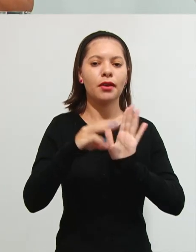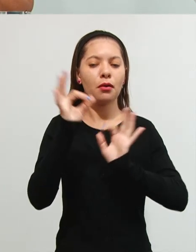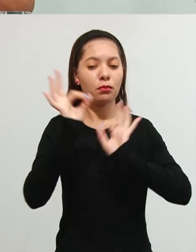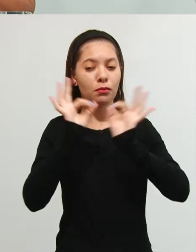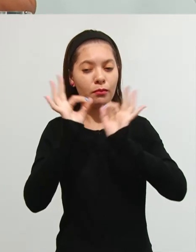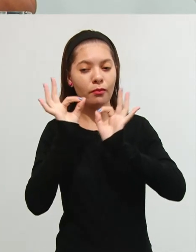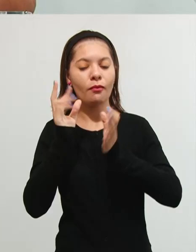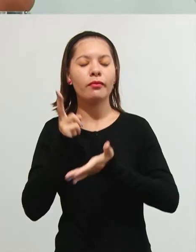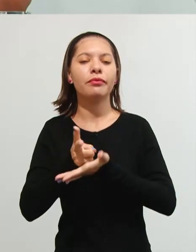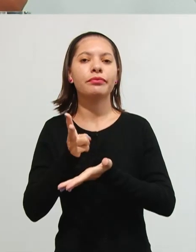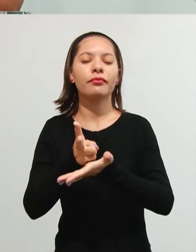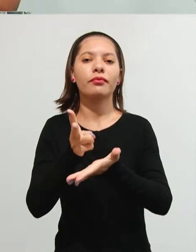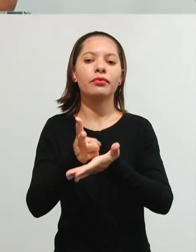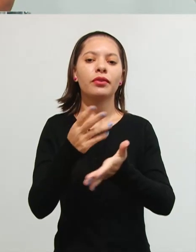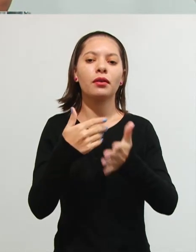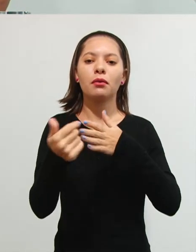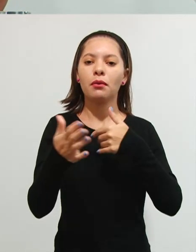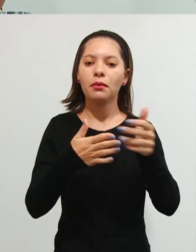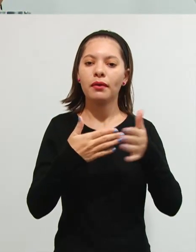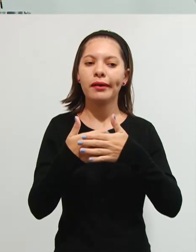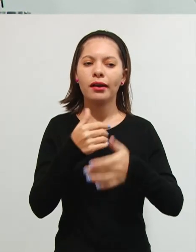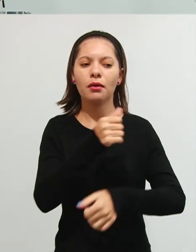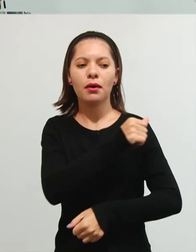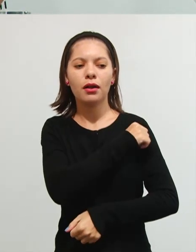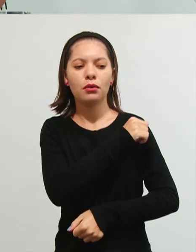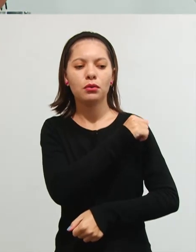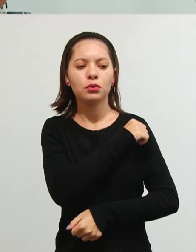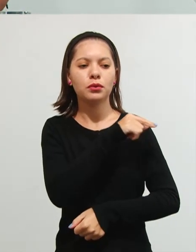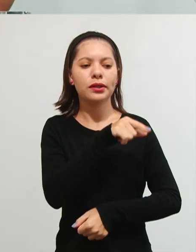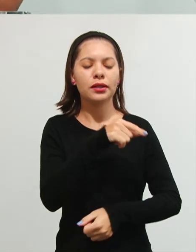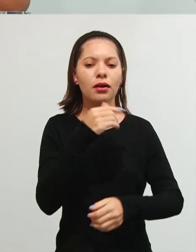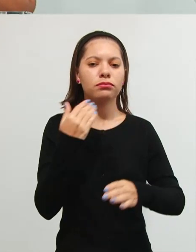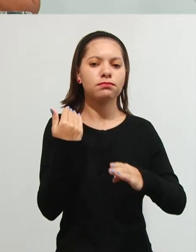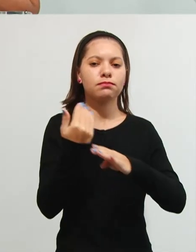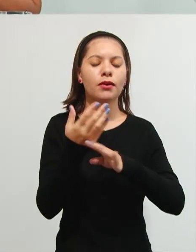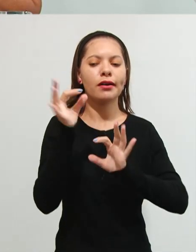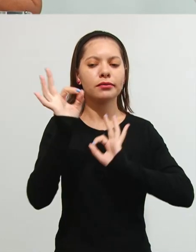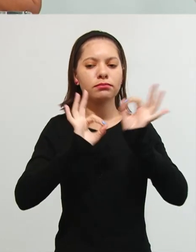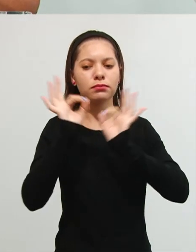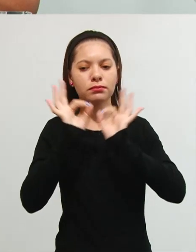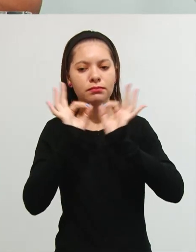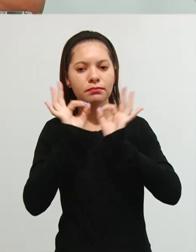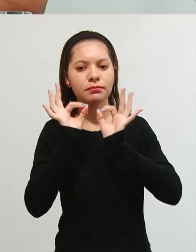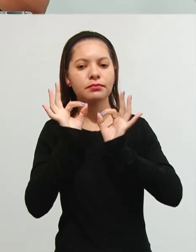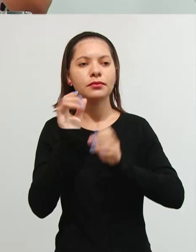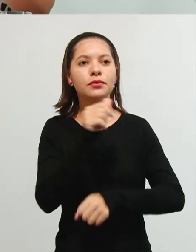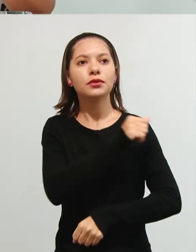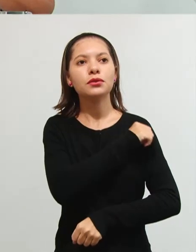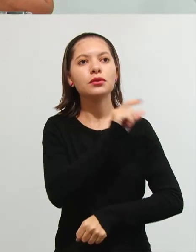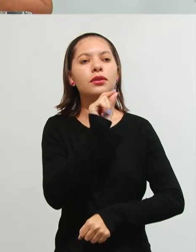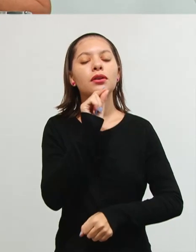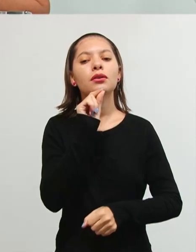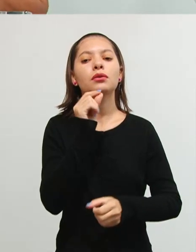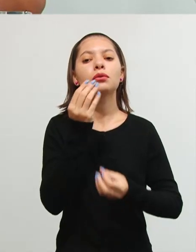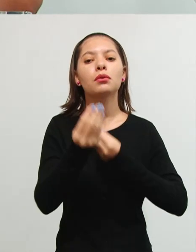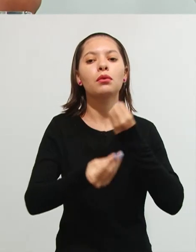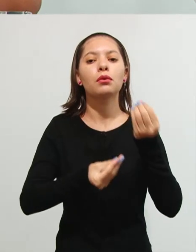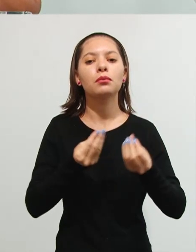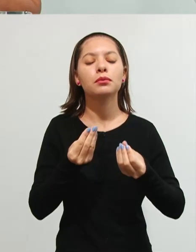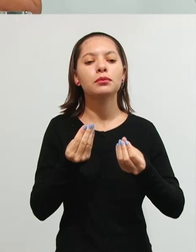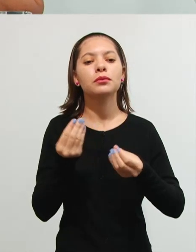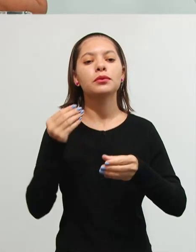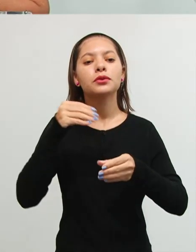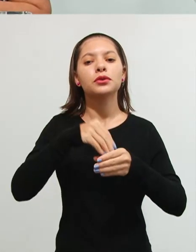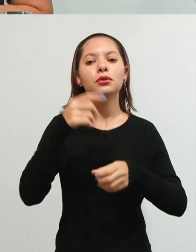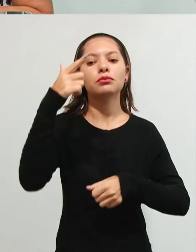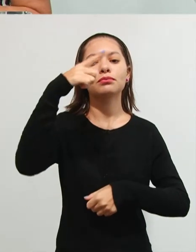planejamento. Qualquer tentativa do aluno de sair do que estava pré-definido, o aluno era imediatamente recolocado